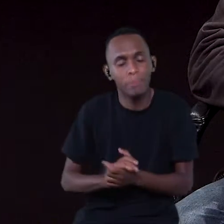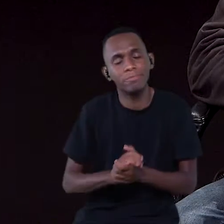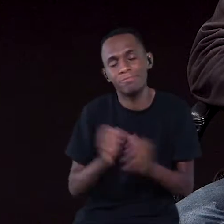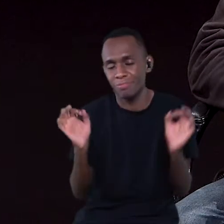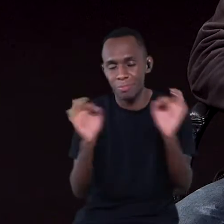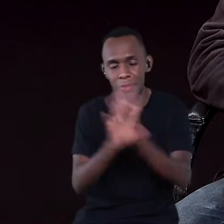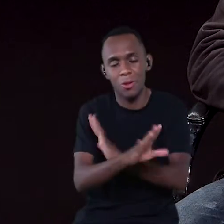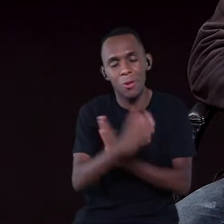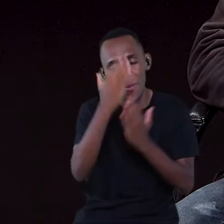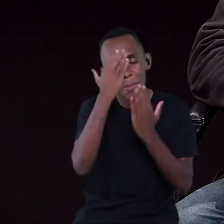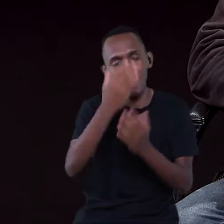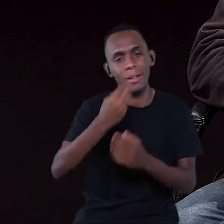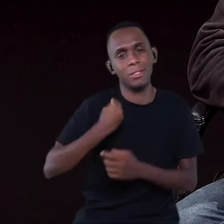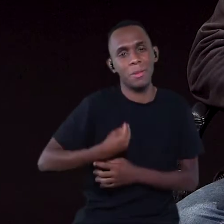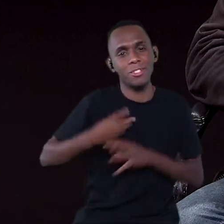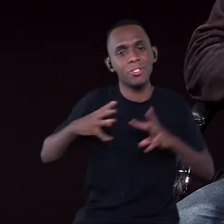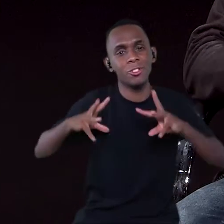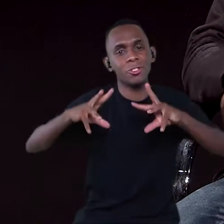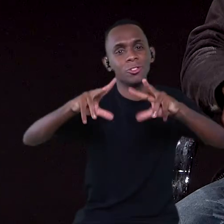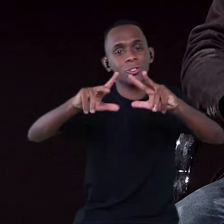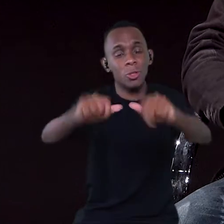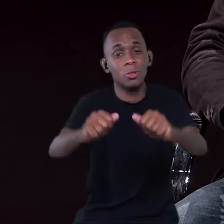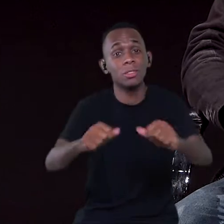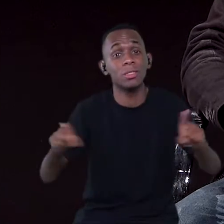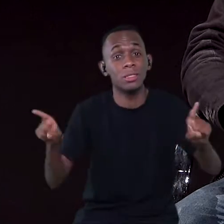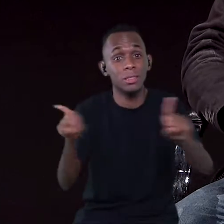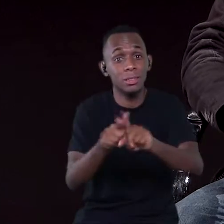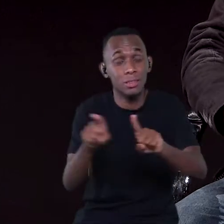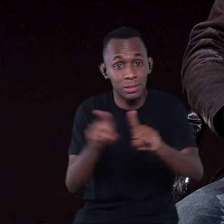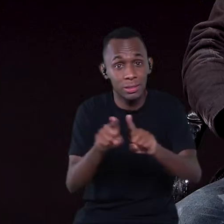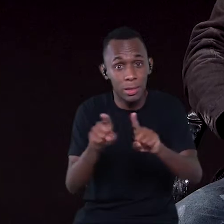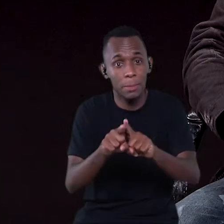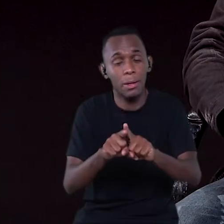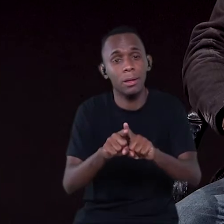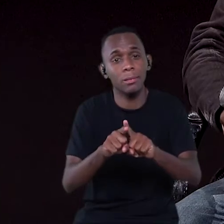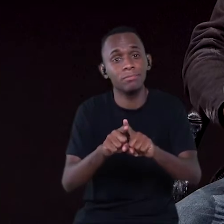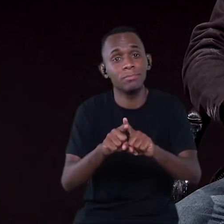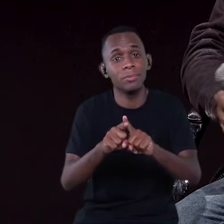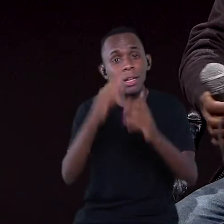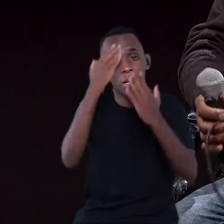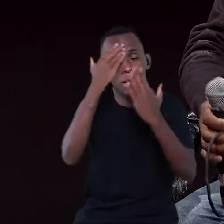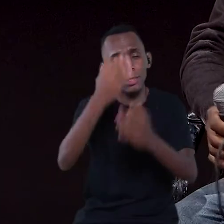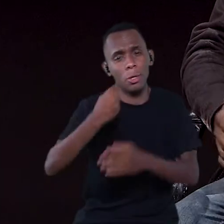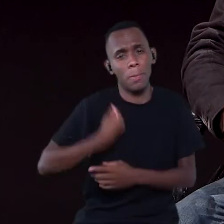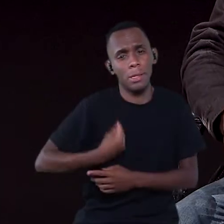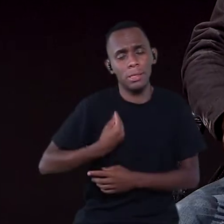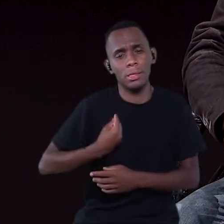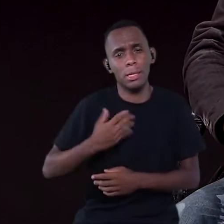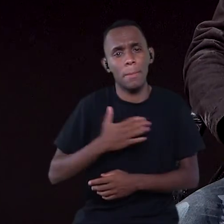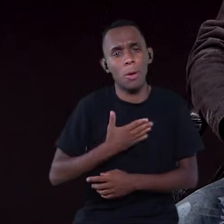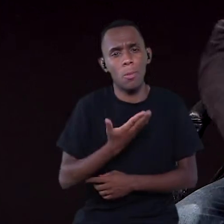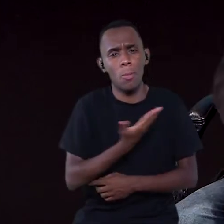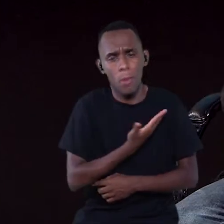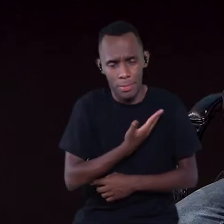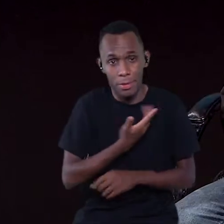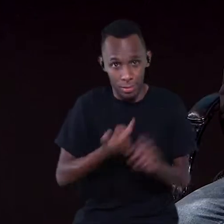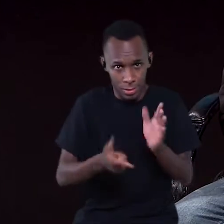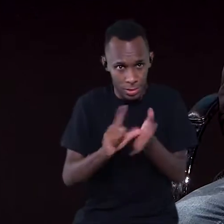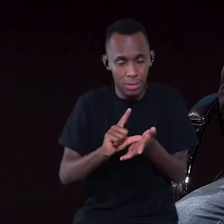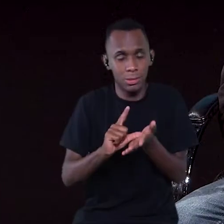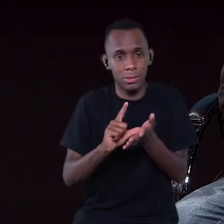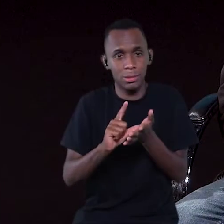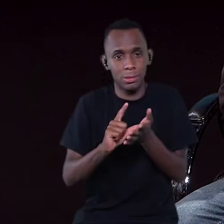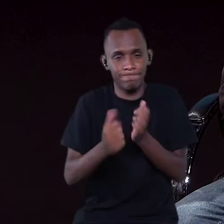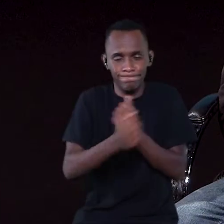isso. Muito obrigado pela presença de todos. Queria também registrar a presença de um queridíssimo amigo aqui, que vocês viram até beijando aqui no início,